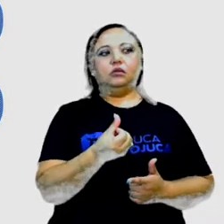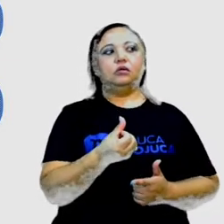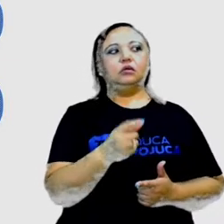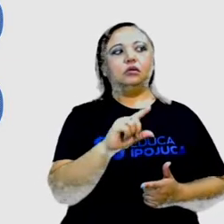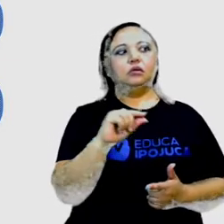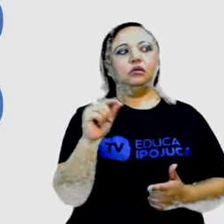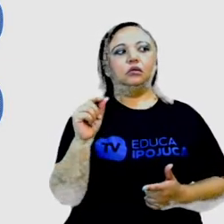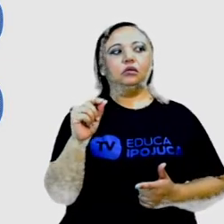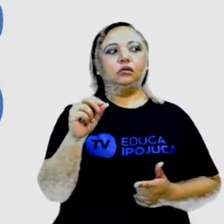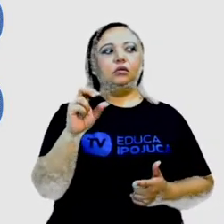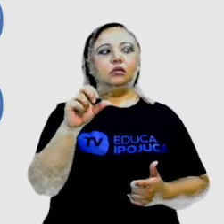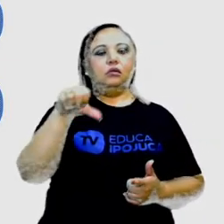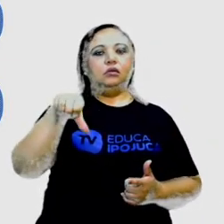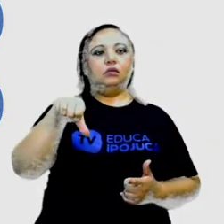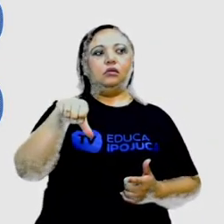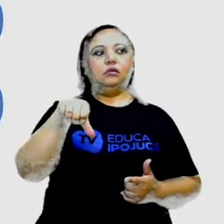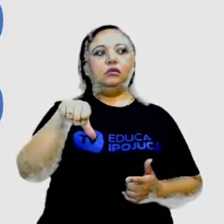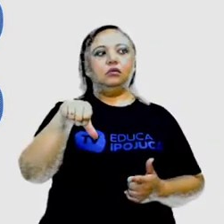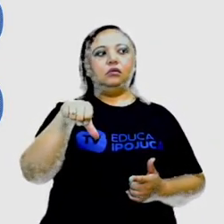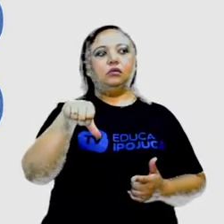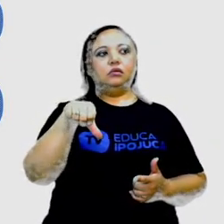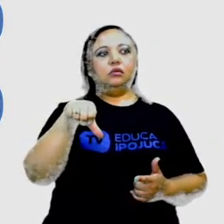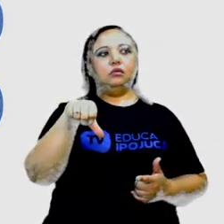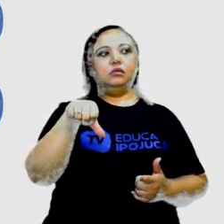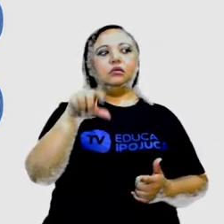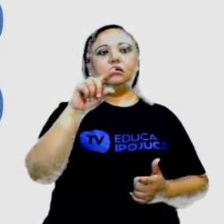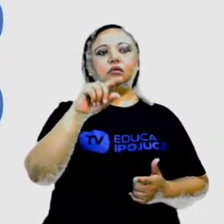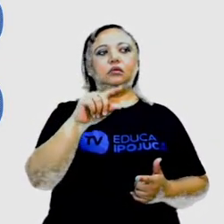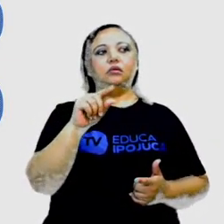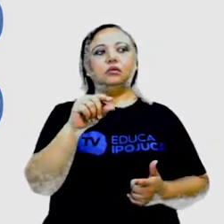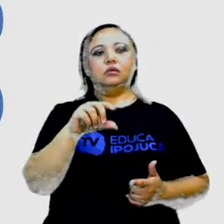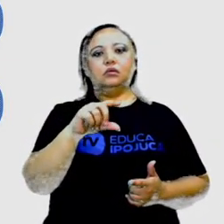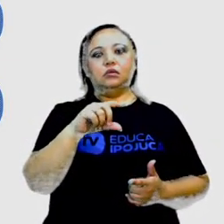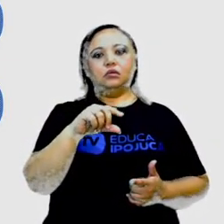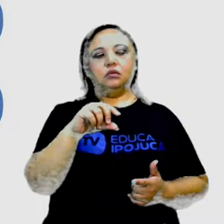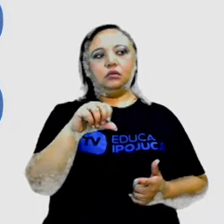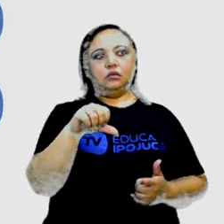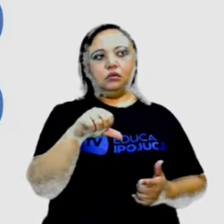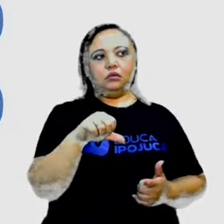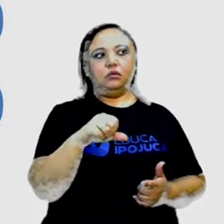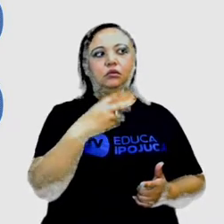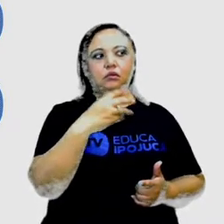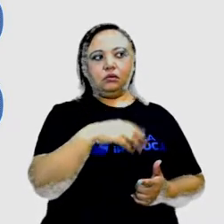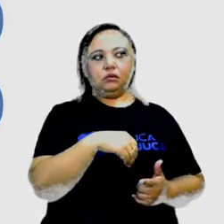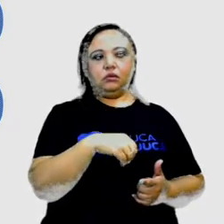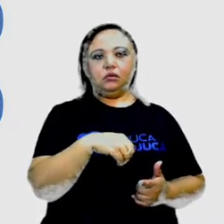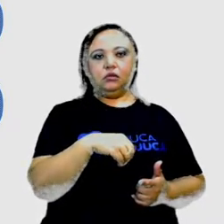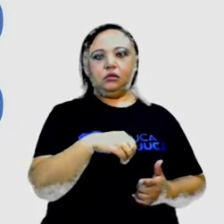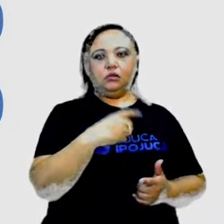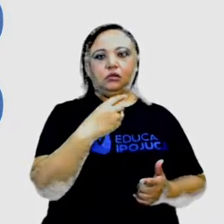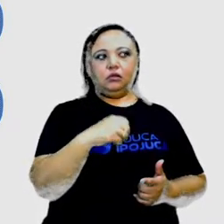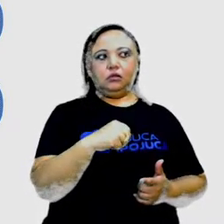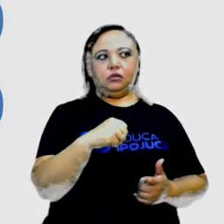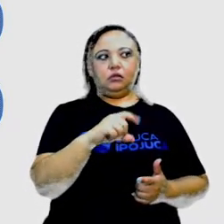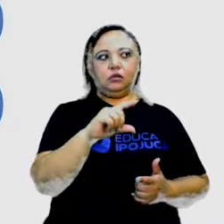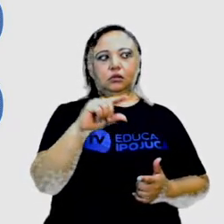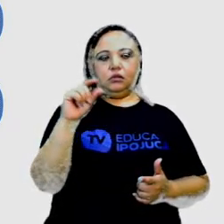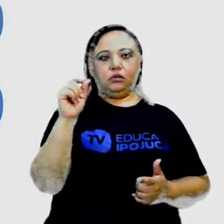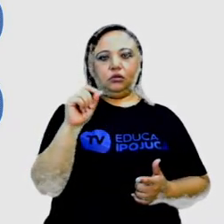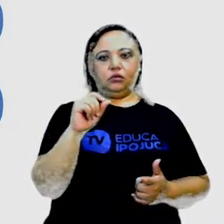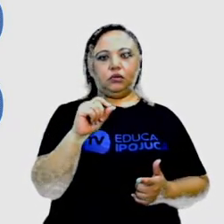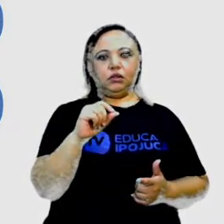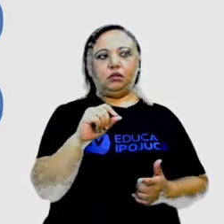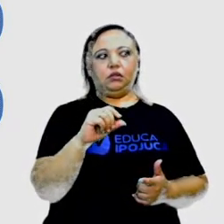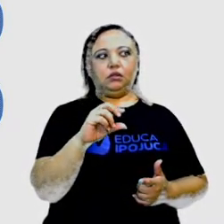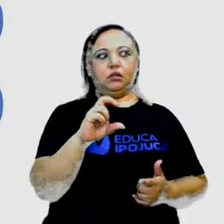embora. Tem o 9. Opa! Então vamos tirar logo os múltiplos de 3 para facilitar. O 9